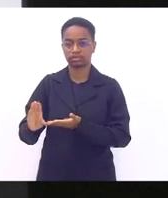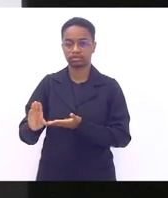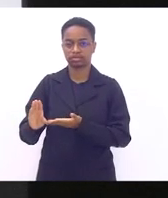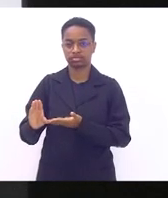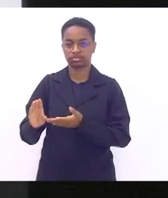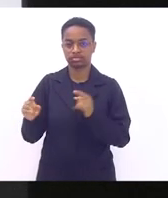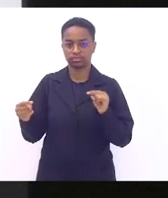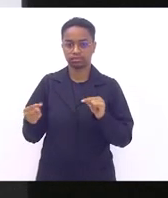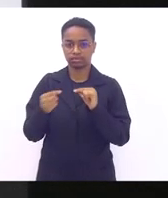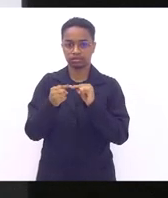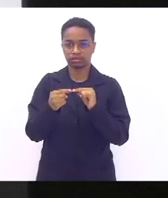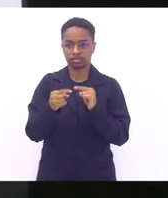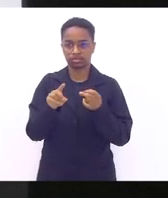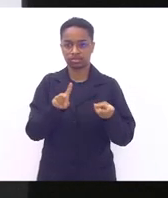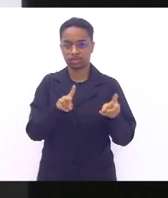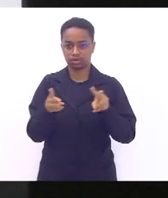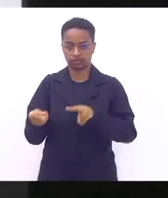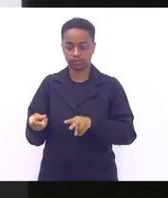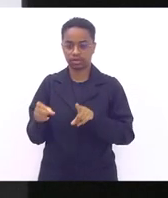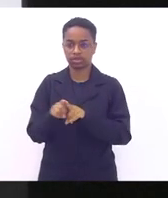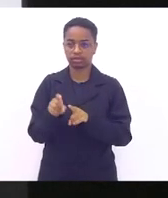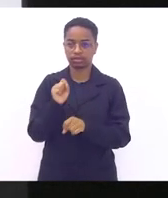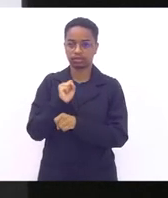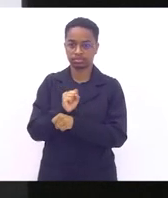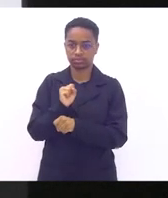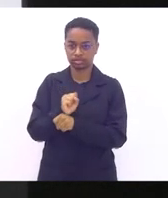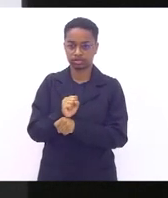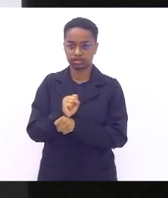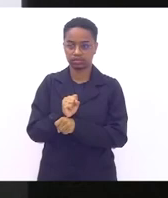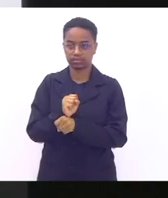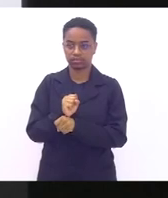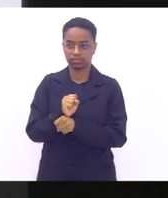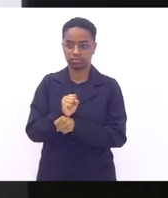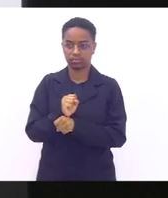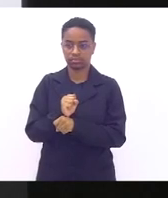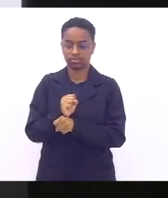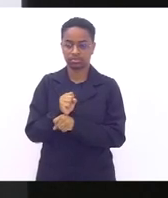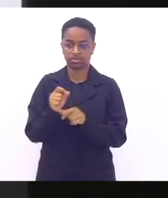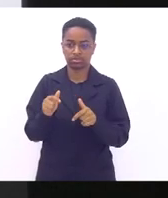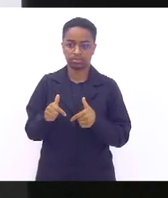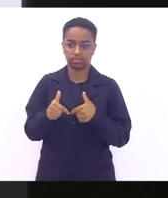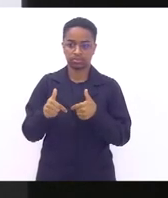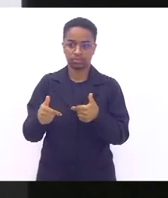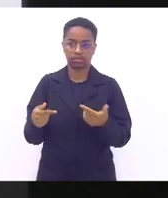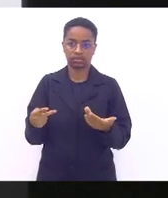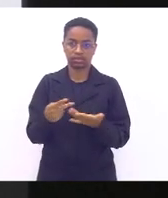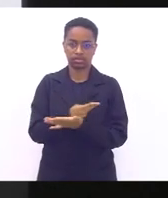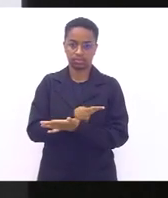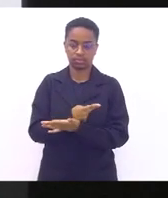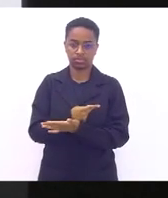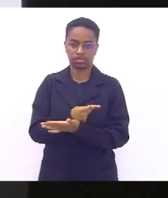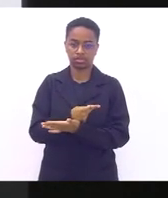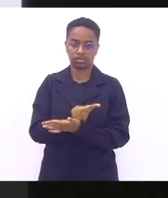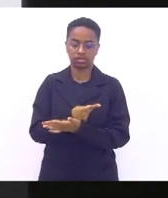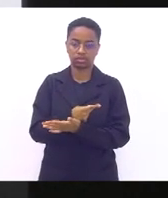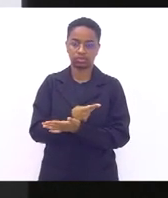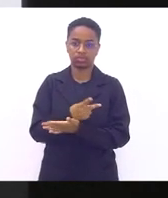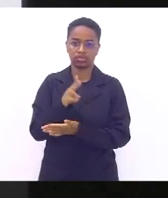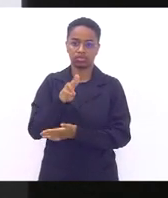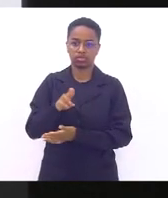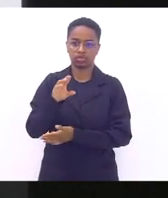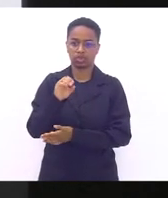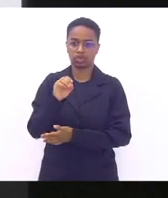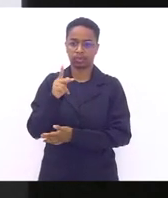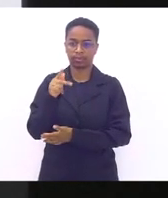ou com transferência, né, e aguardando a execução desse recurso pela OPAS.